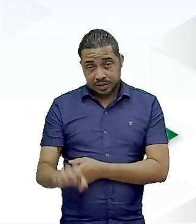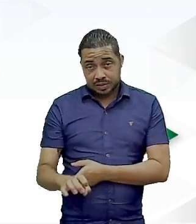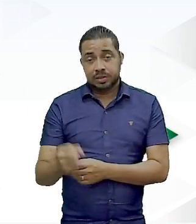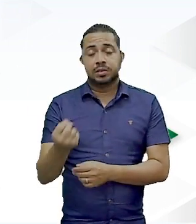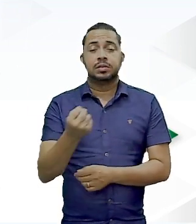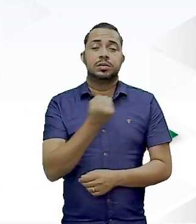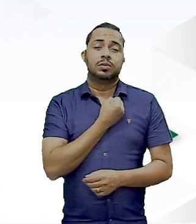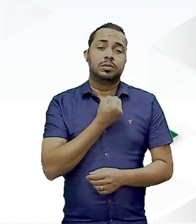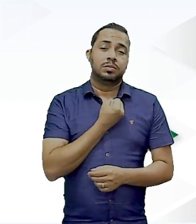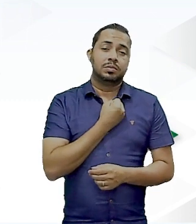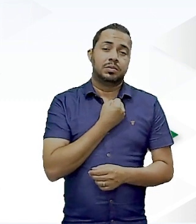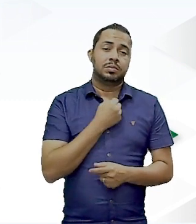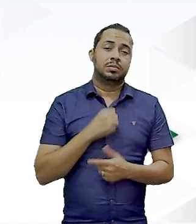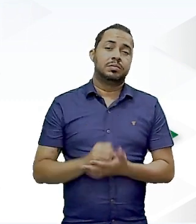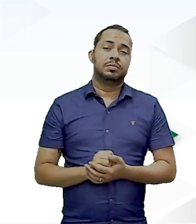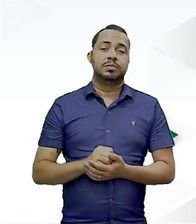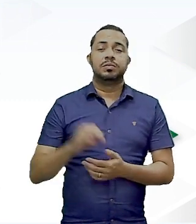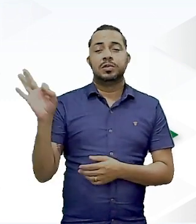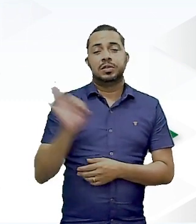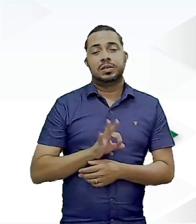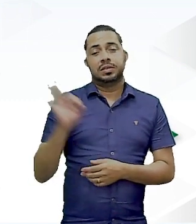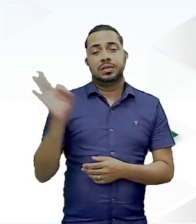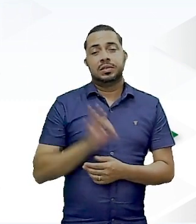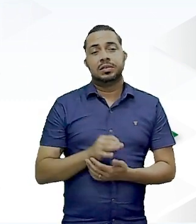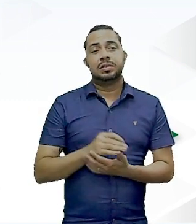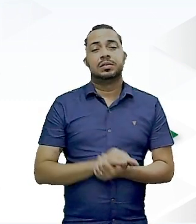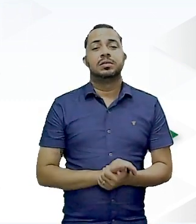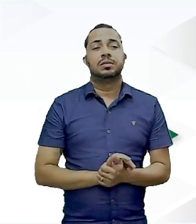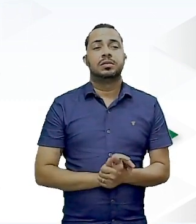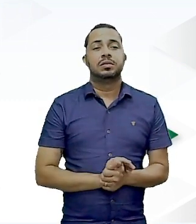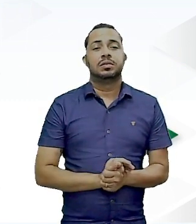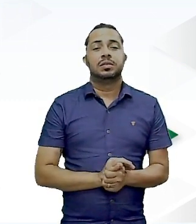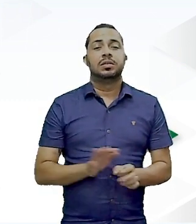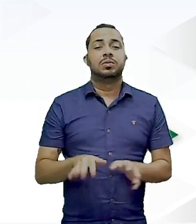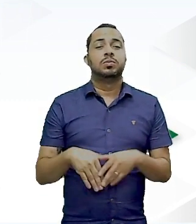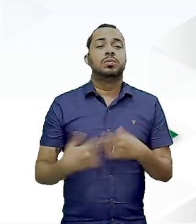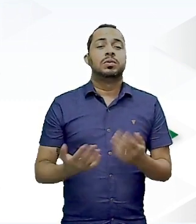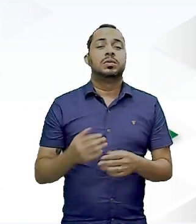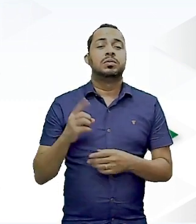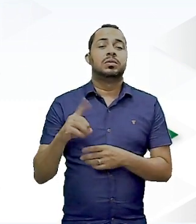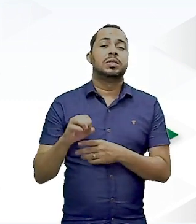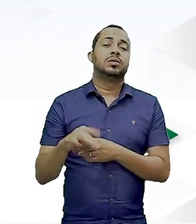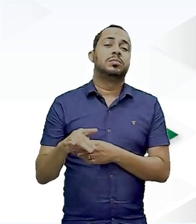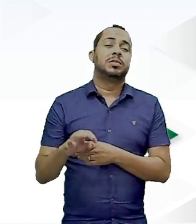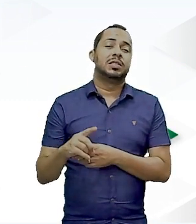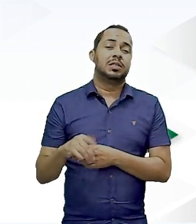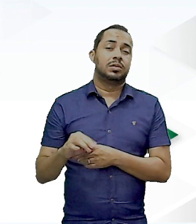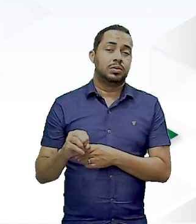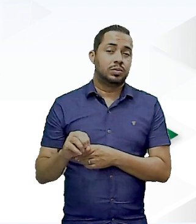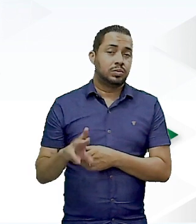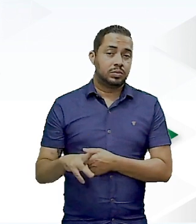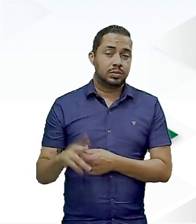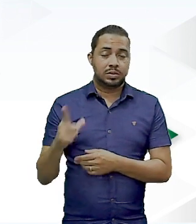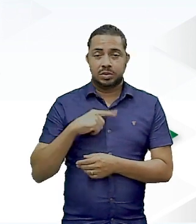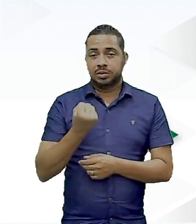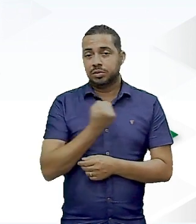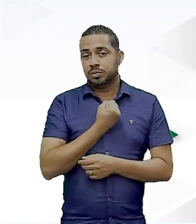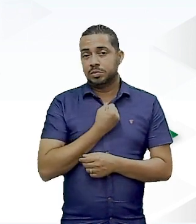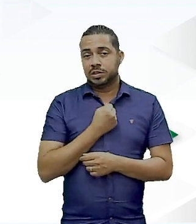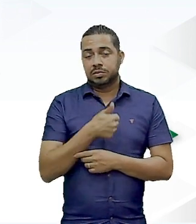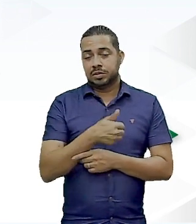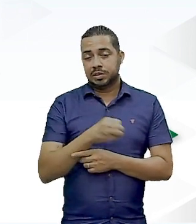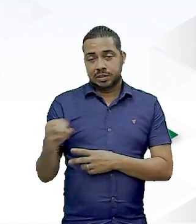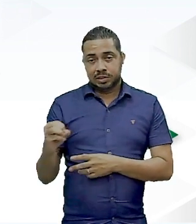ó. Porcentagem, vou te explicar, tá? Porcentagem é quando o denominador ele tem o número